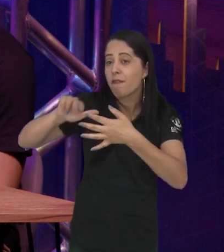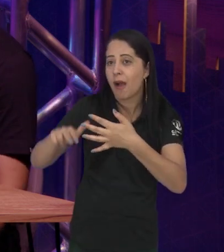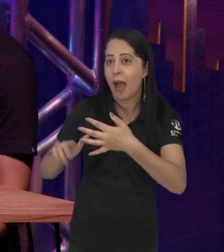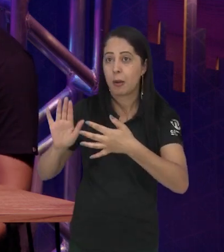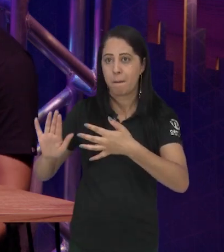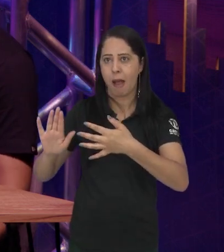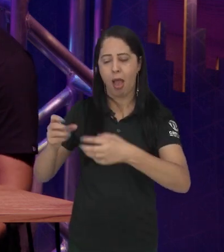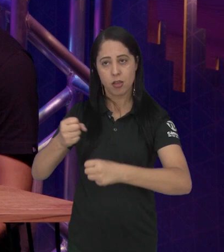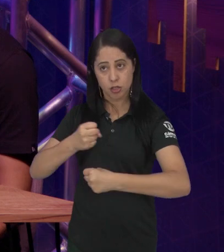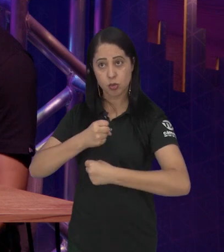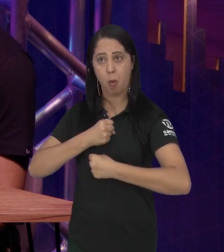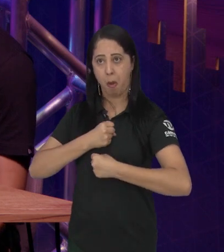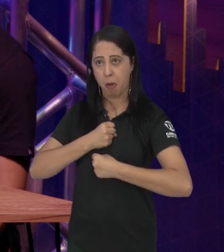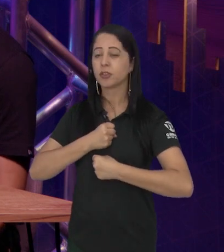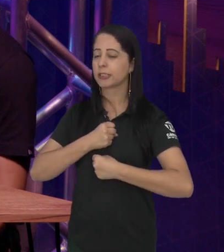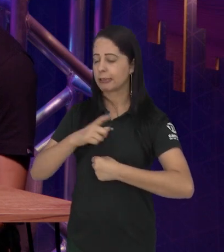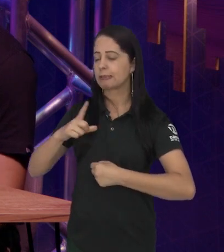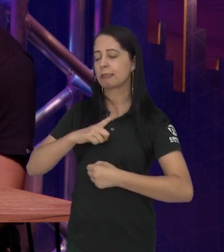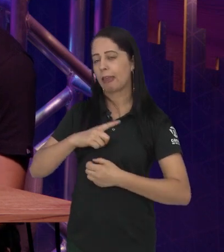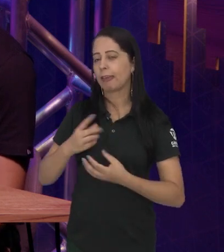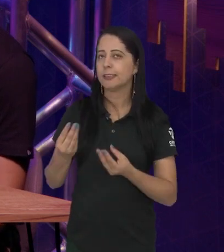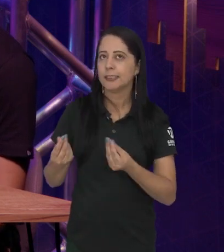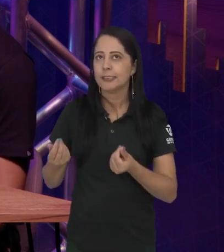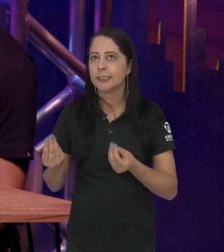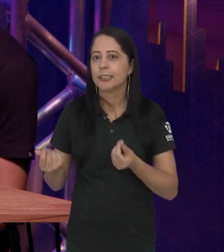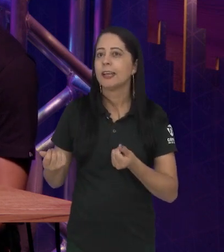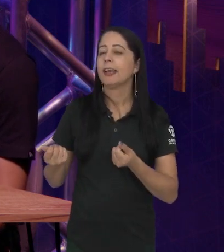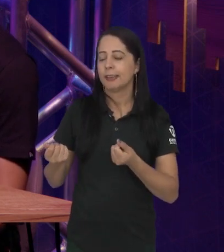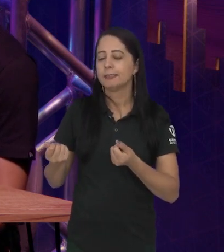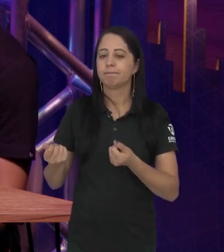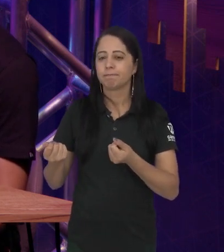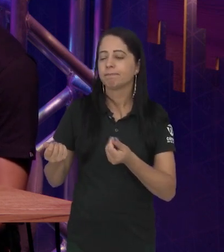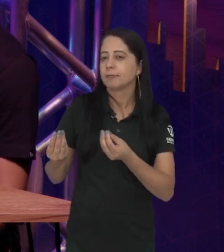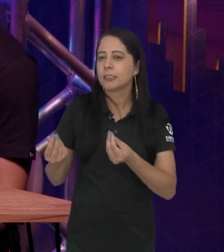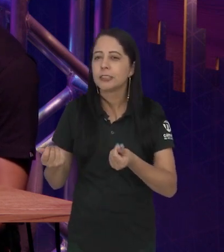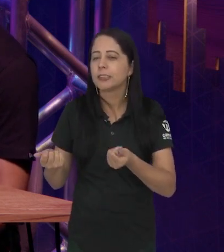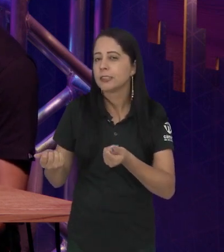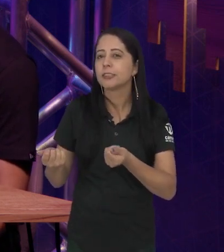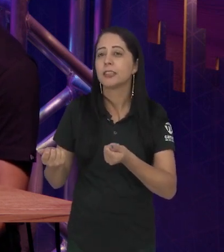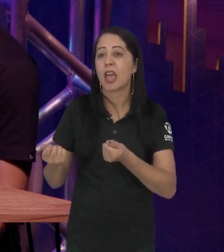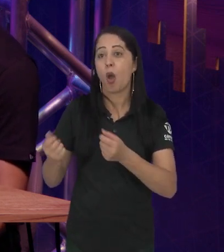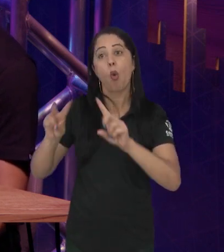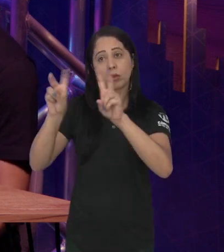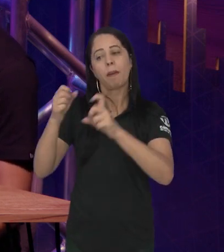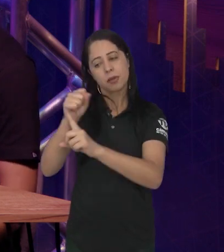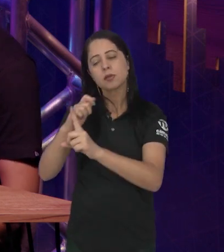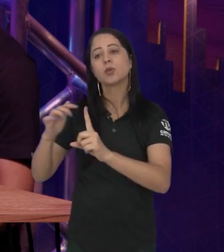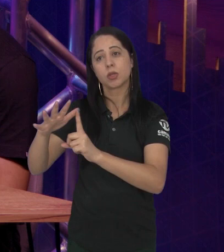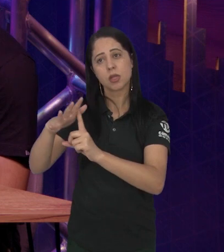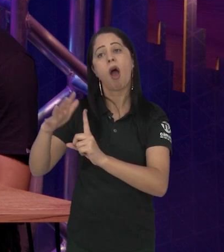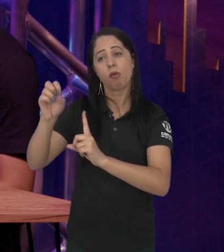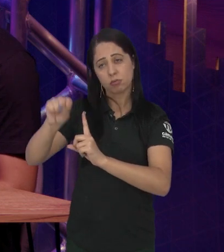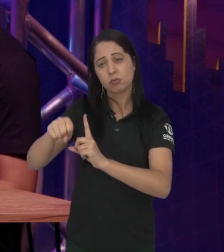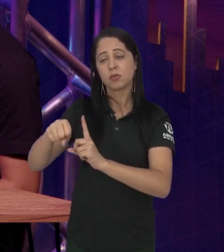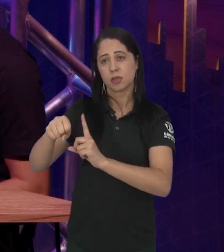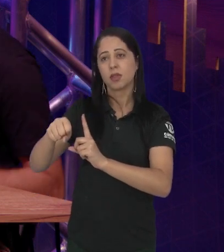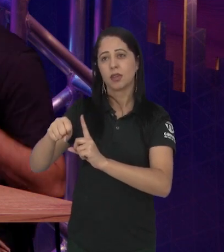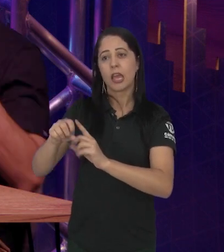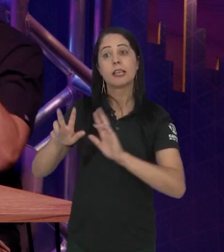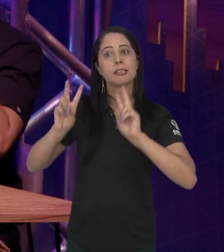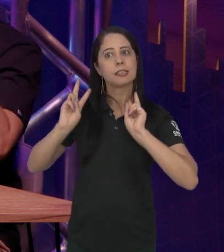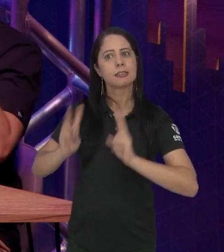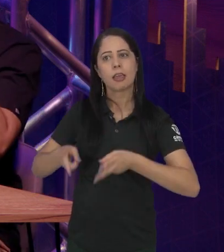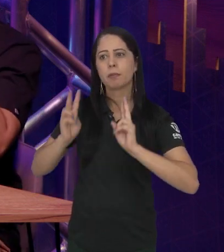ele carrega uma carga muito social, né? Ele é palco